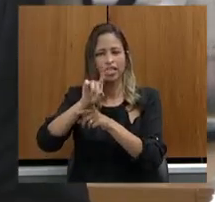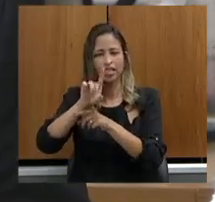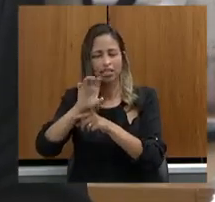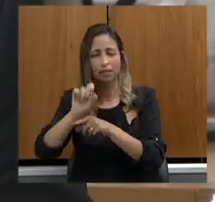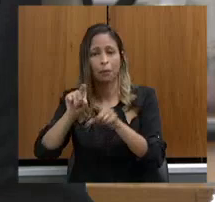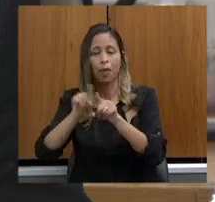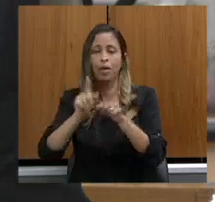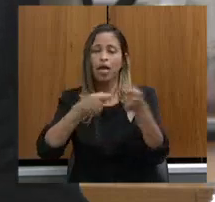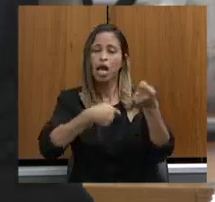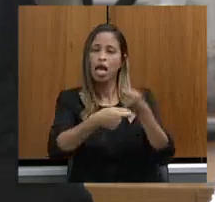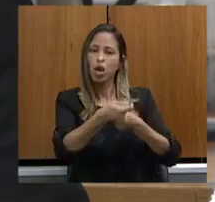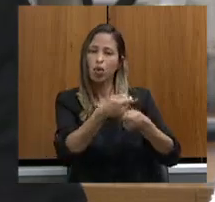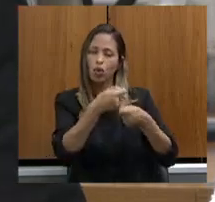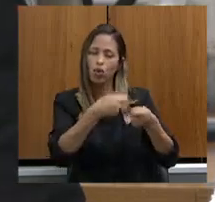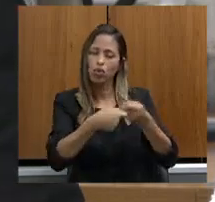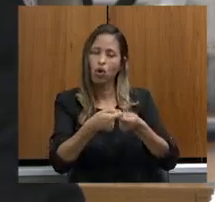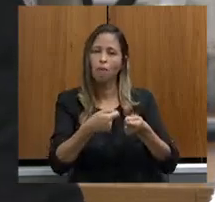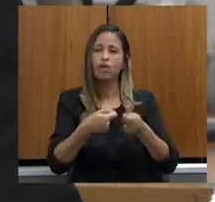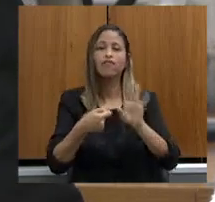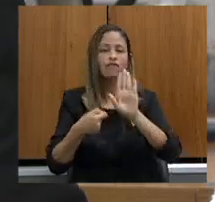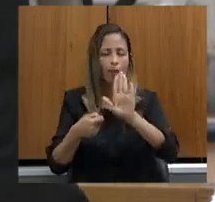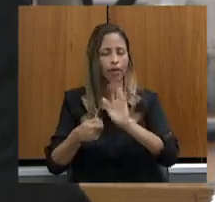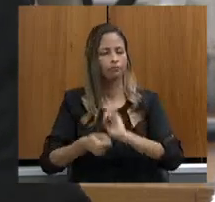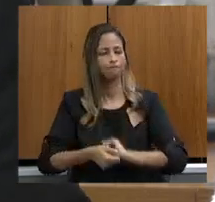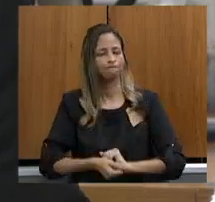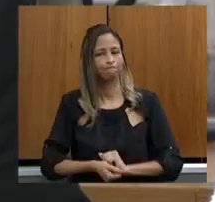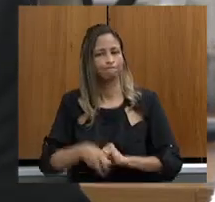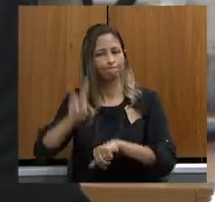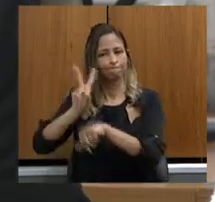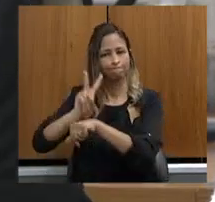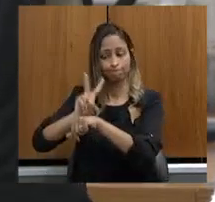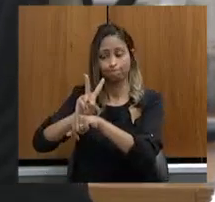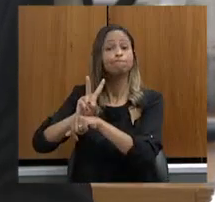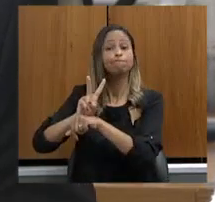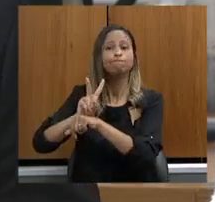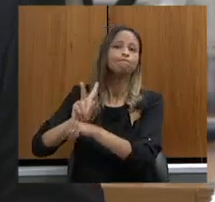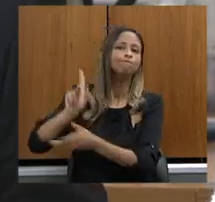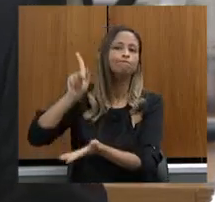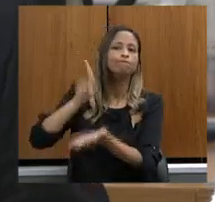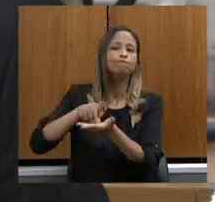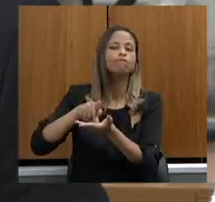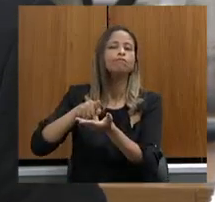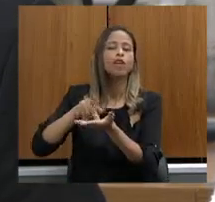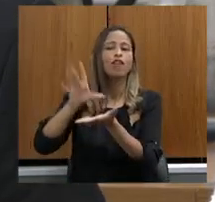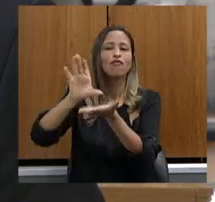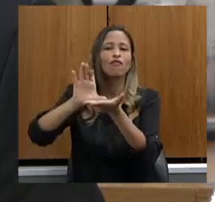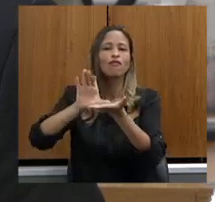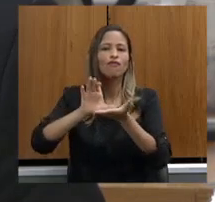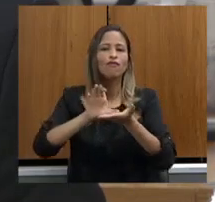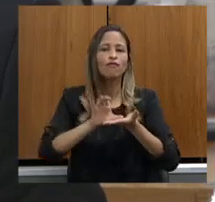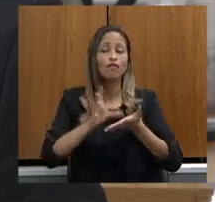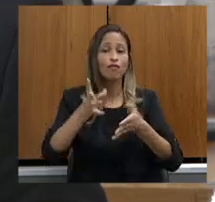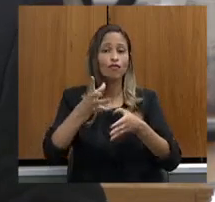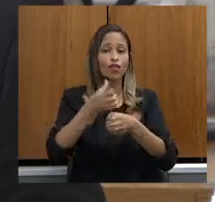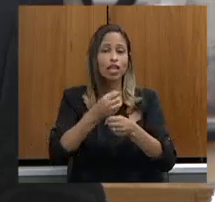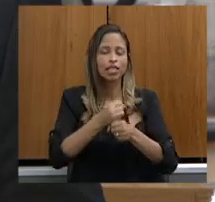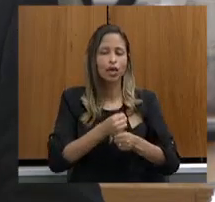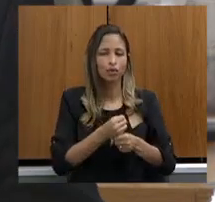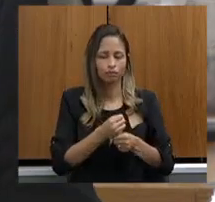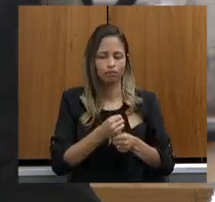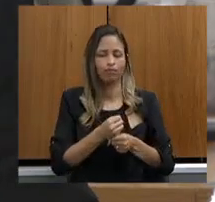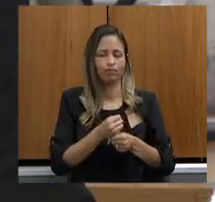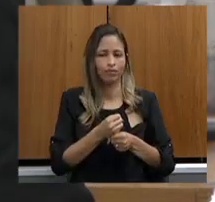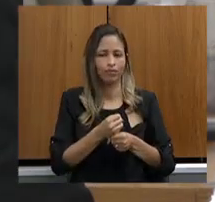com o desenvolvimento econômico né Vamos lá então o eclip fiscal na realidade é um ajuste financeiro do processo